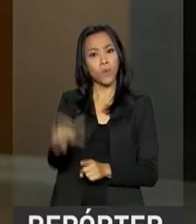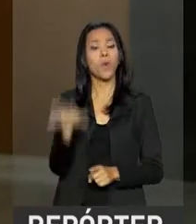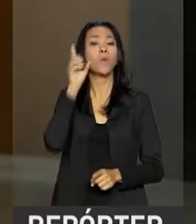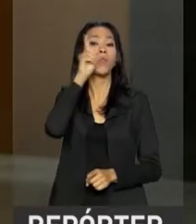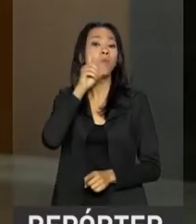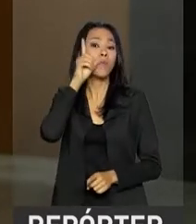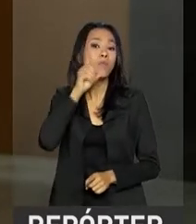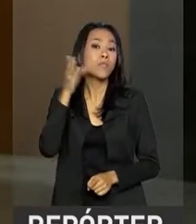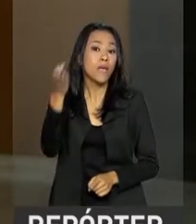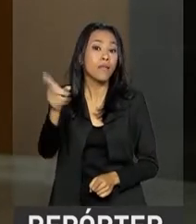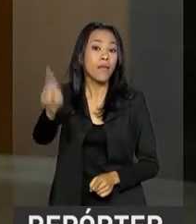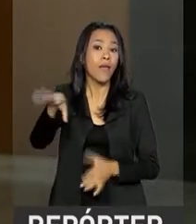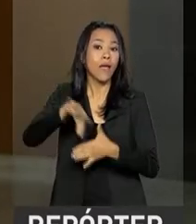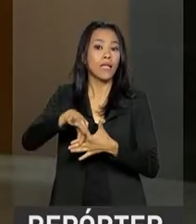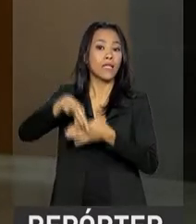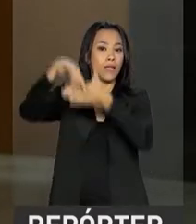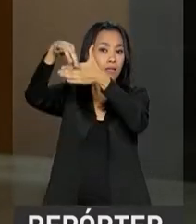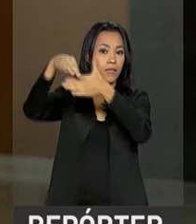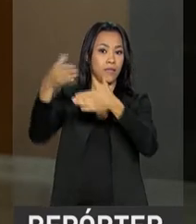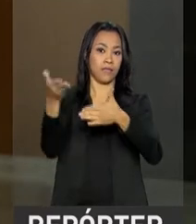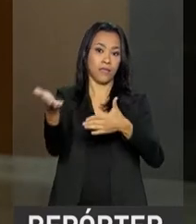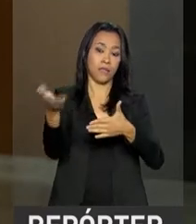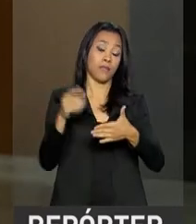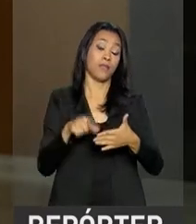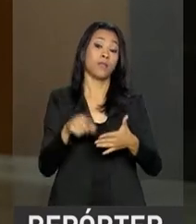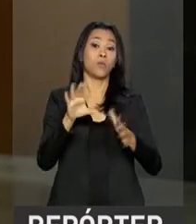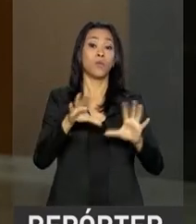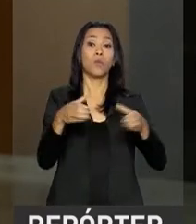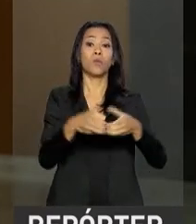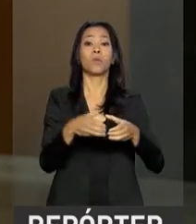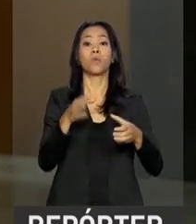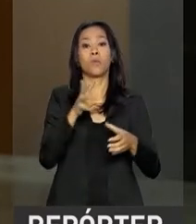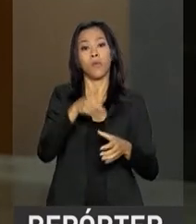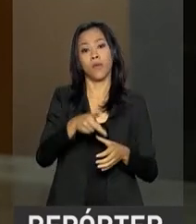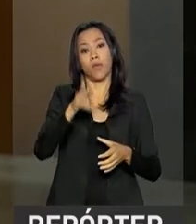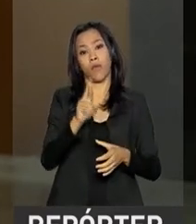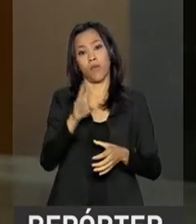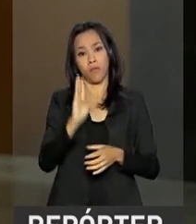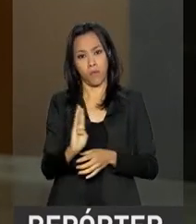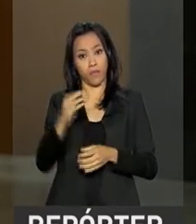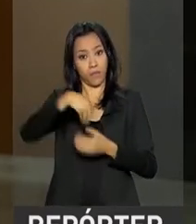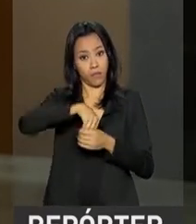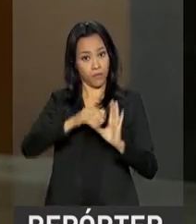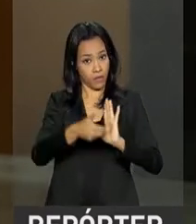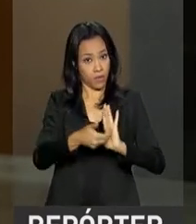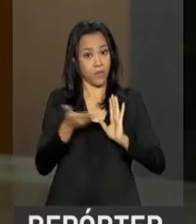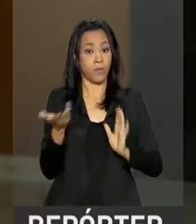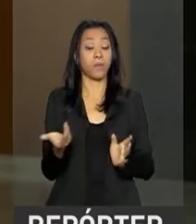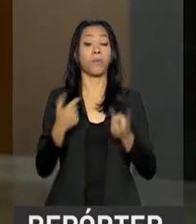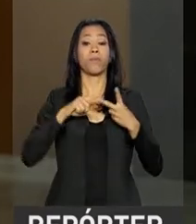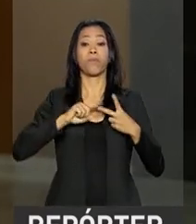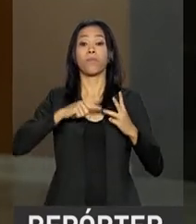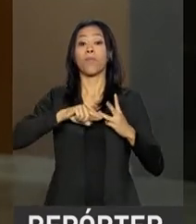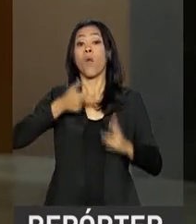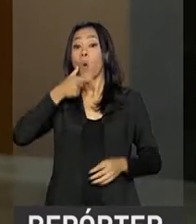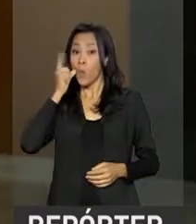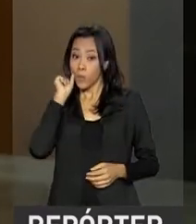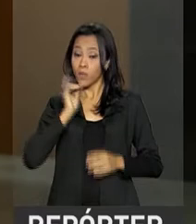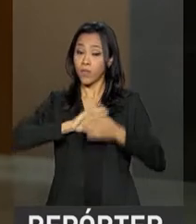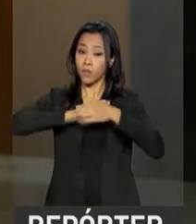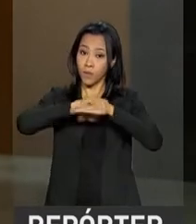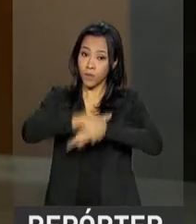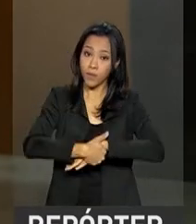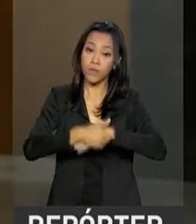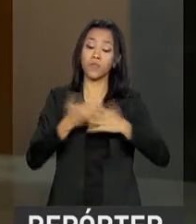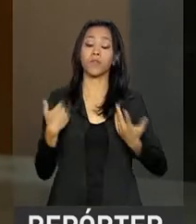líder do partido republicano brasileiro prb na câmara dos deputados e ontem à noite o presidente michel temer